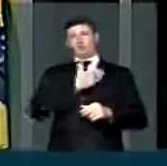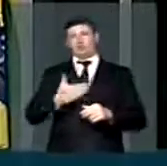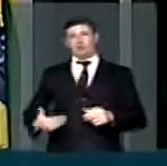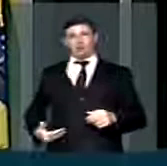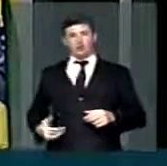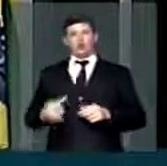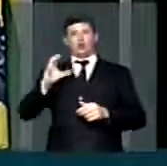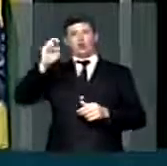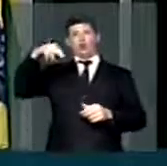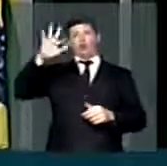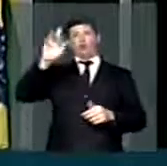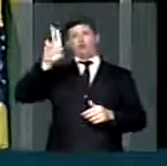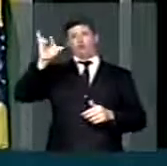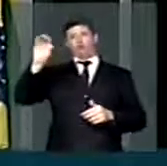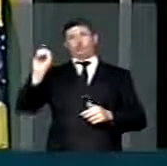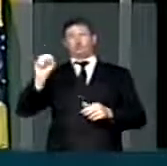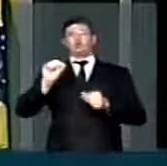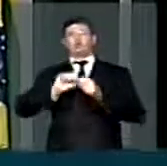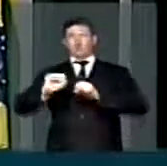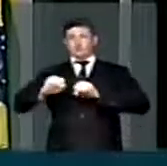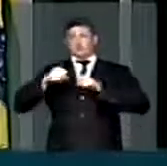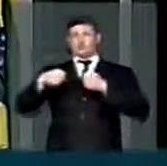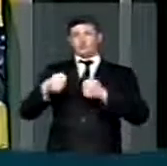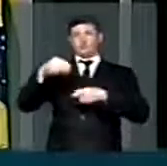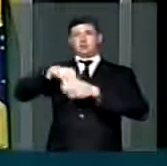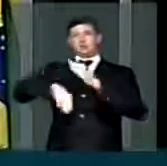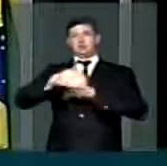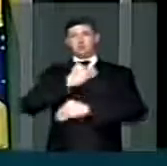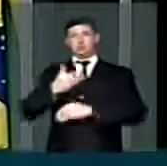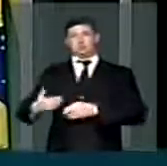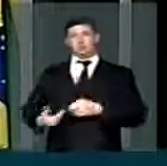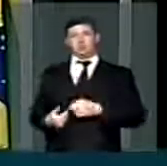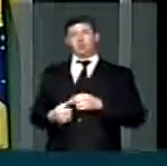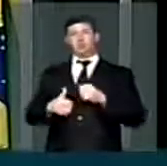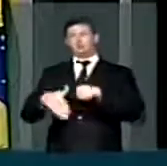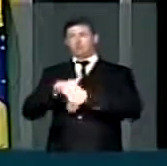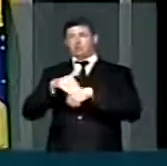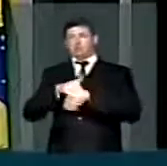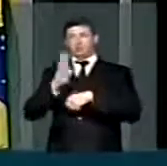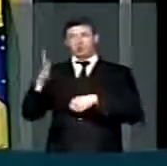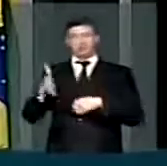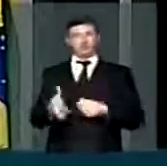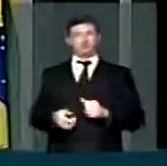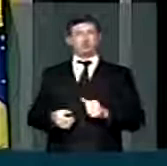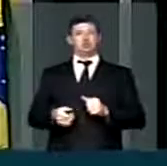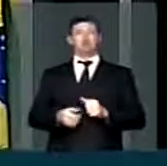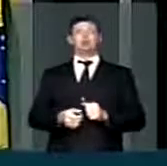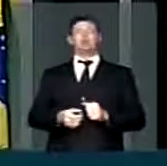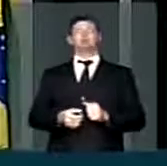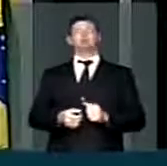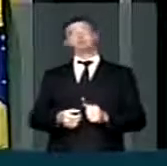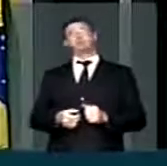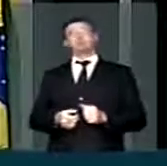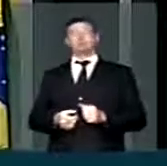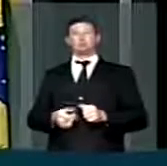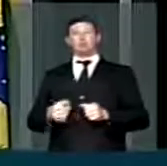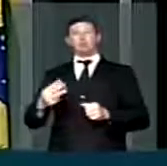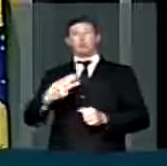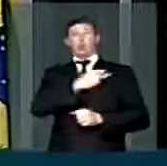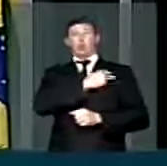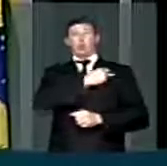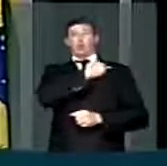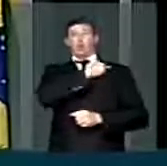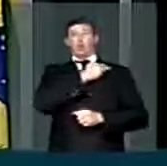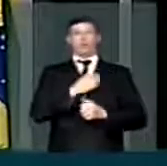tem tomado as atitudes que lhe cabe no governo, tenho falado diretamente, tanto com ele quanto com o coronel Caetano,